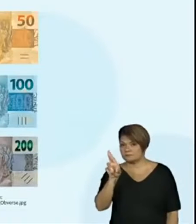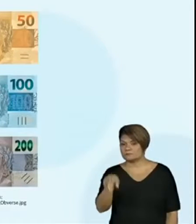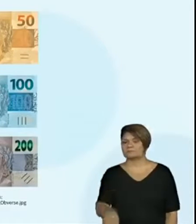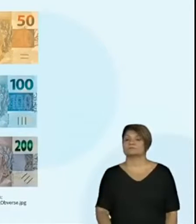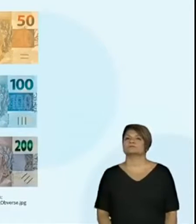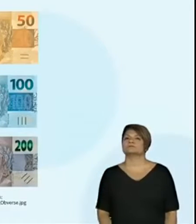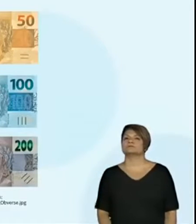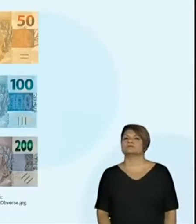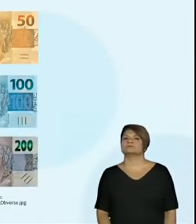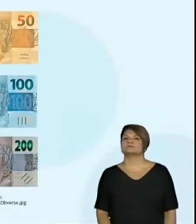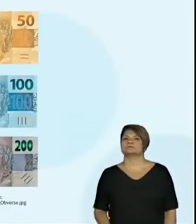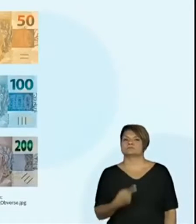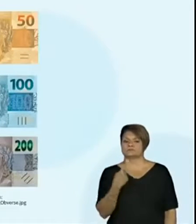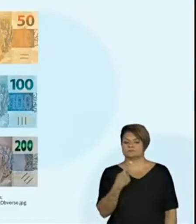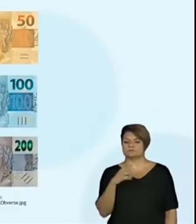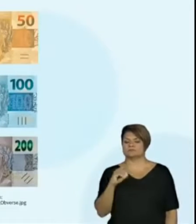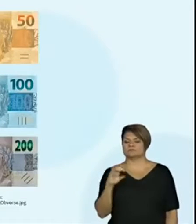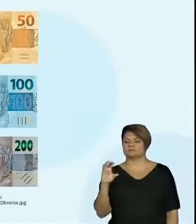R$50,